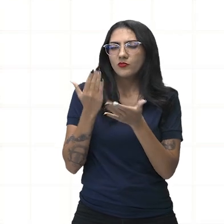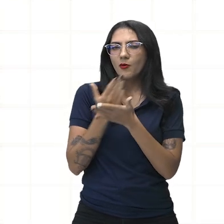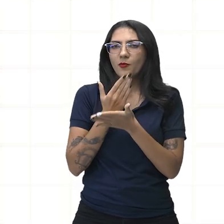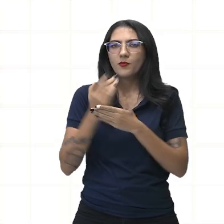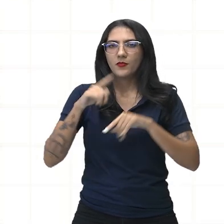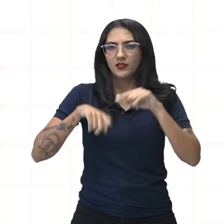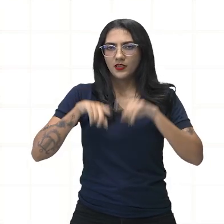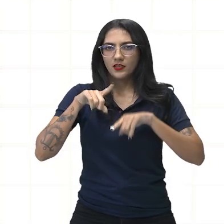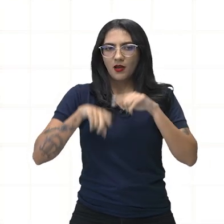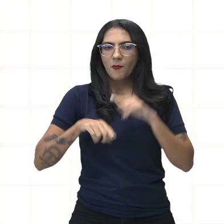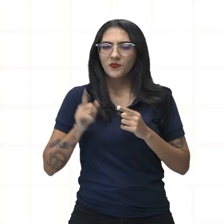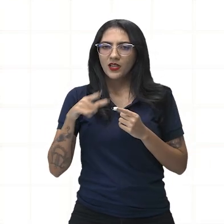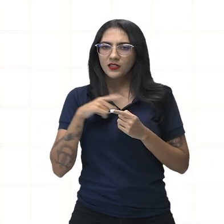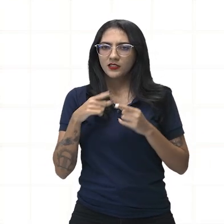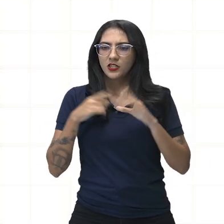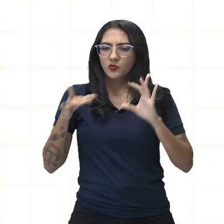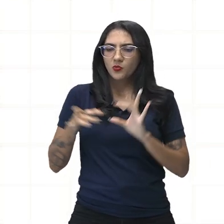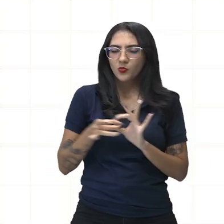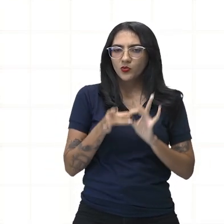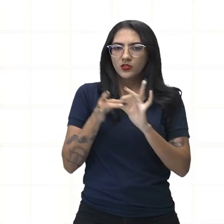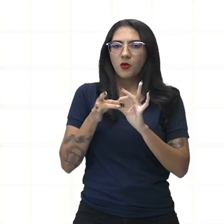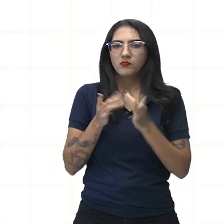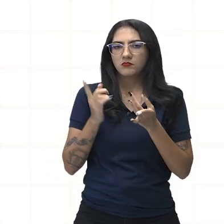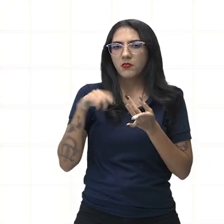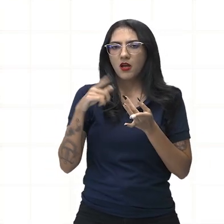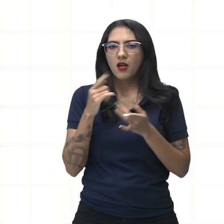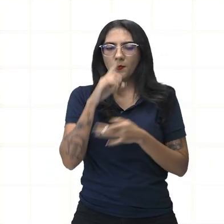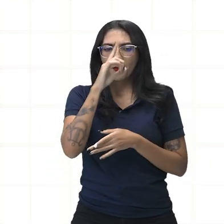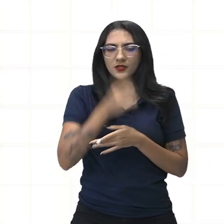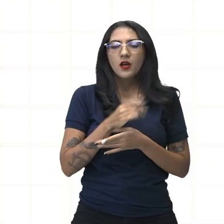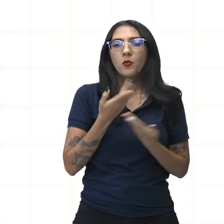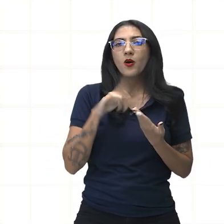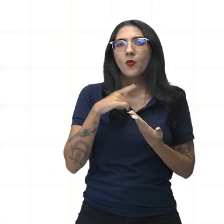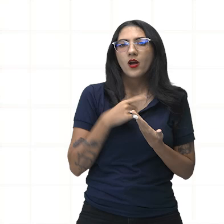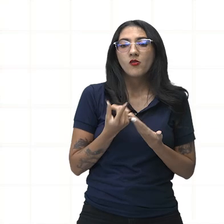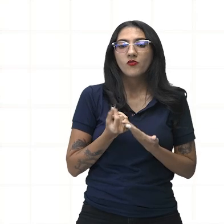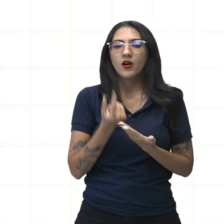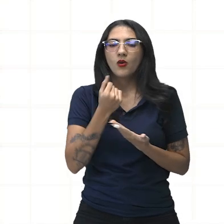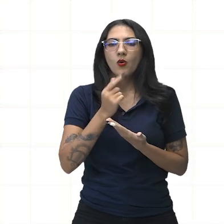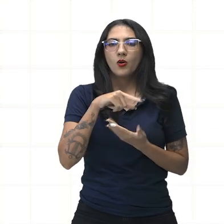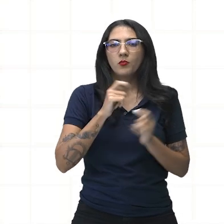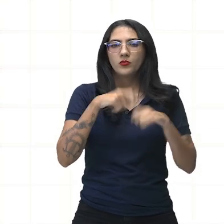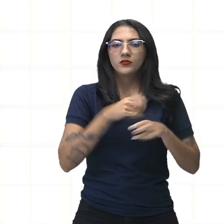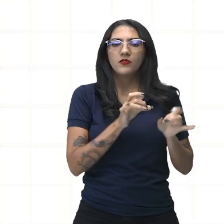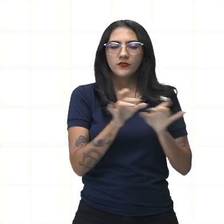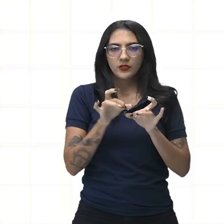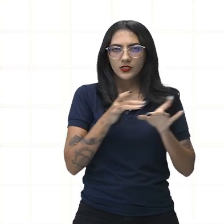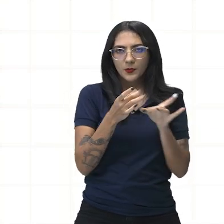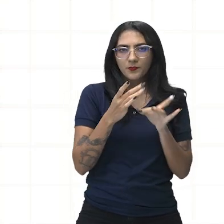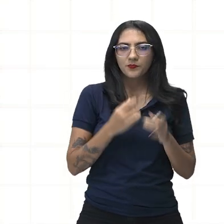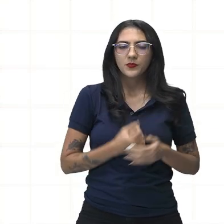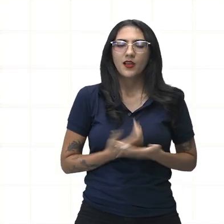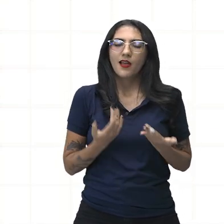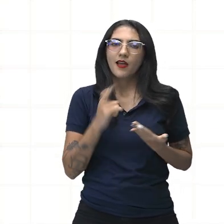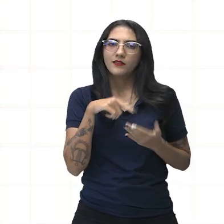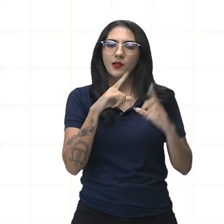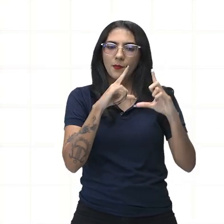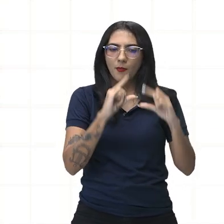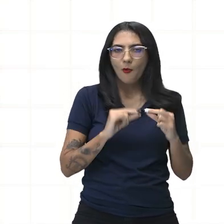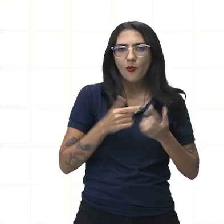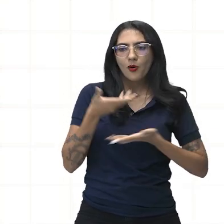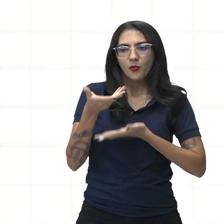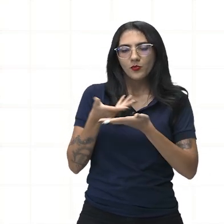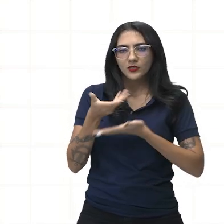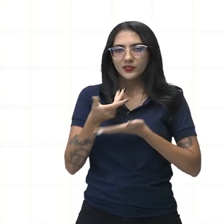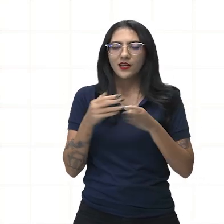essas empresas se unem para dizer o valor que elas vão vender o produto, diminuindo, obviamente, a concorrência e